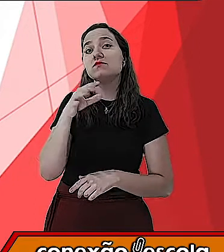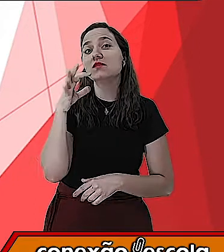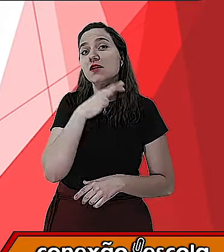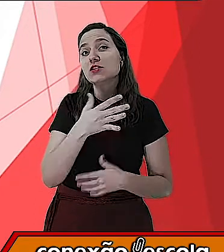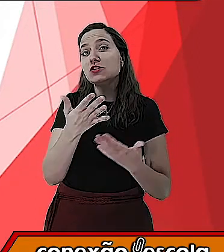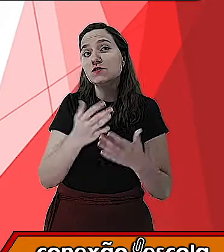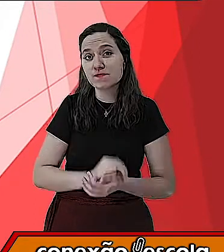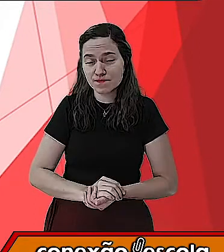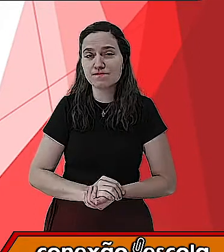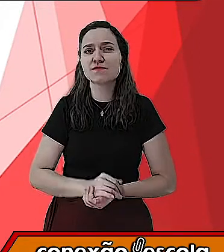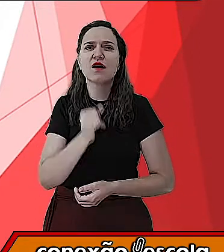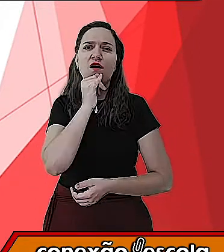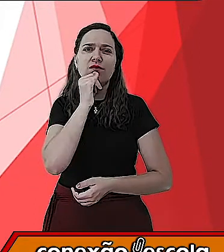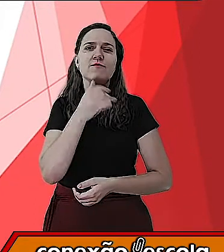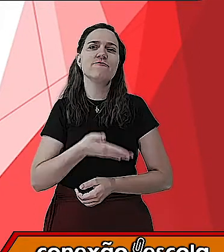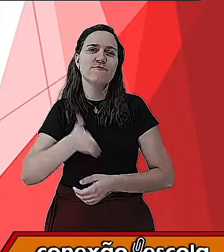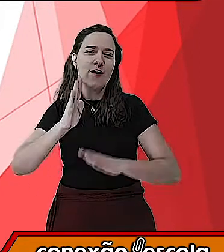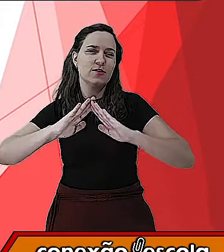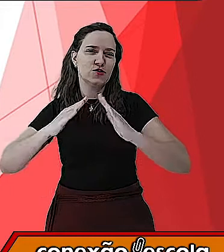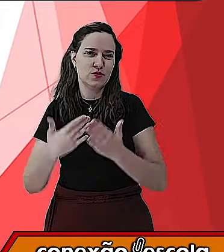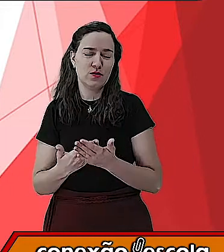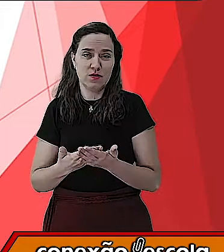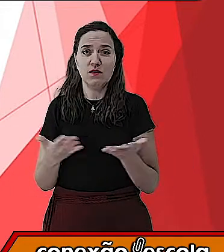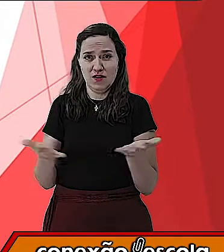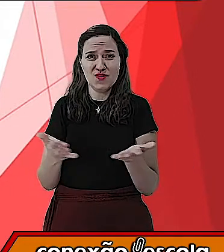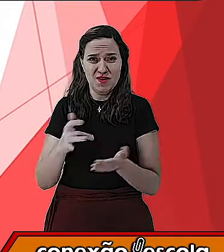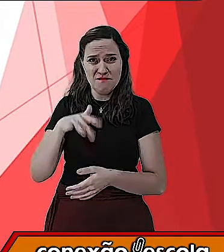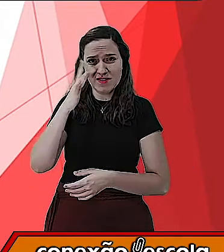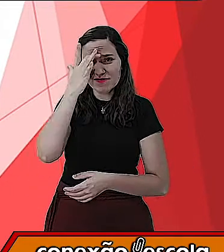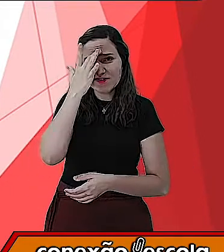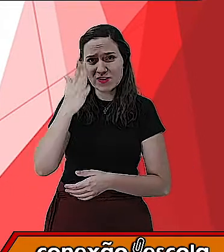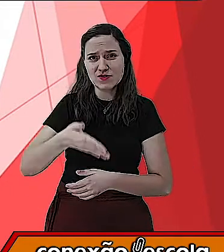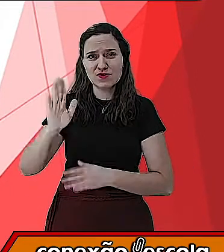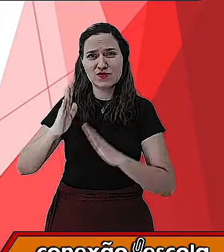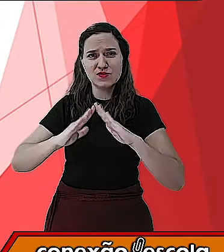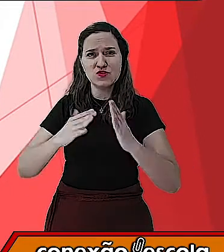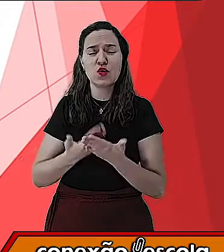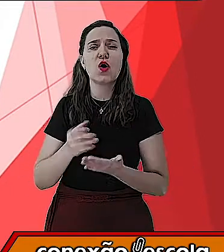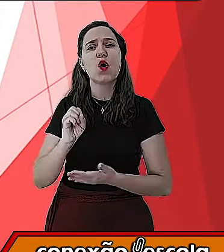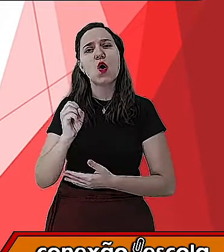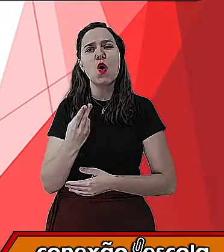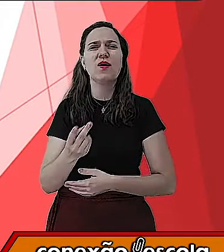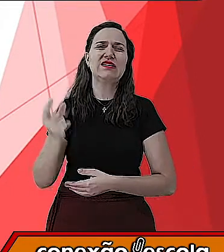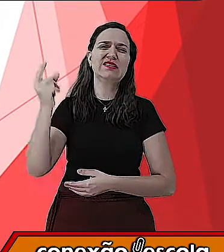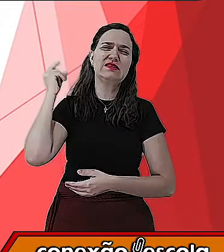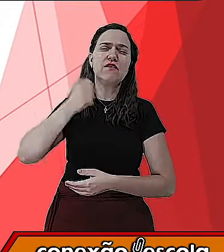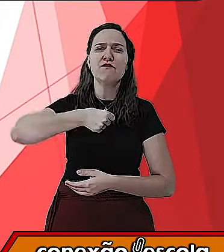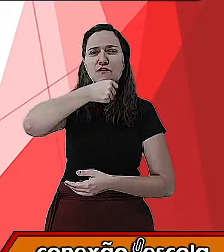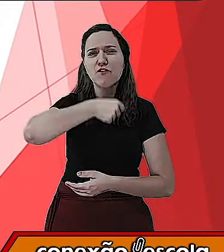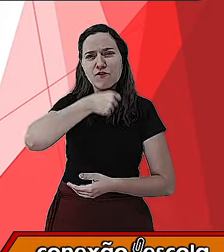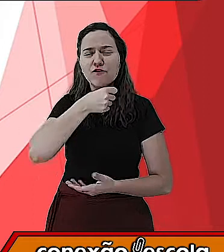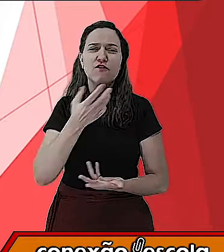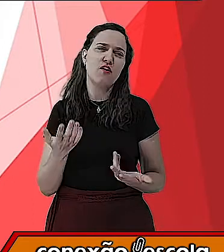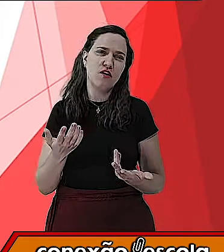que acham? Como ir à escola? Será que agora é mais fácil do que quando os avós